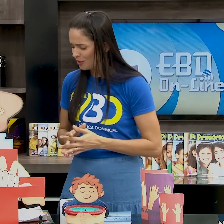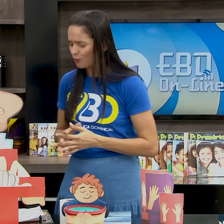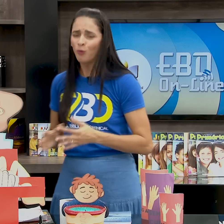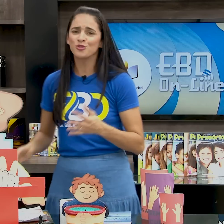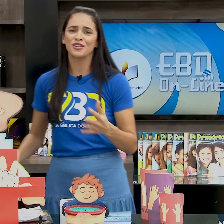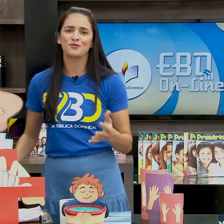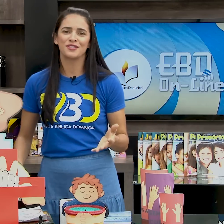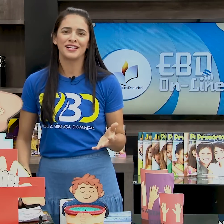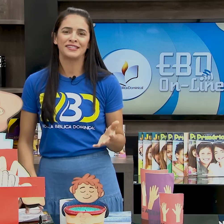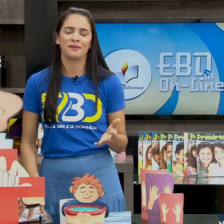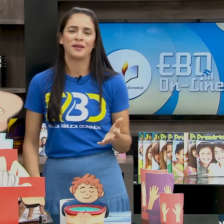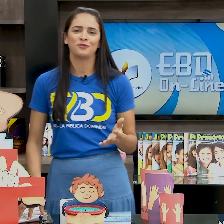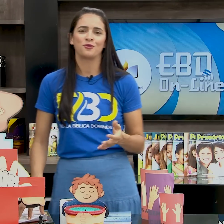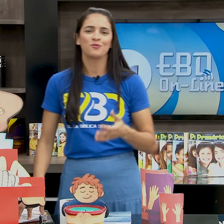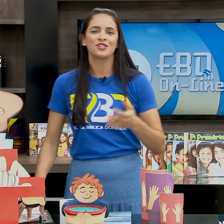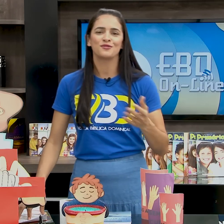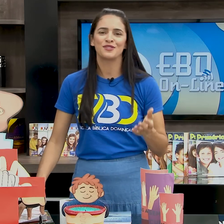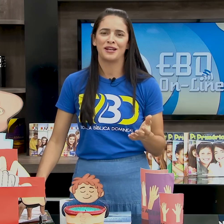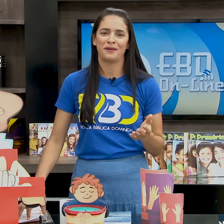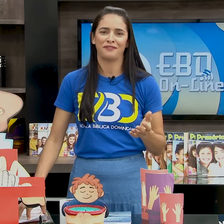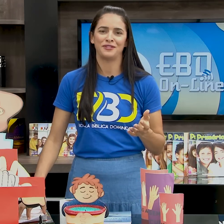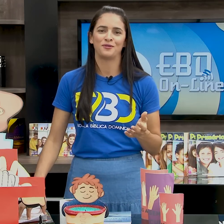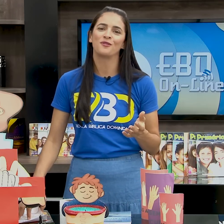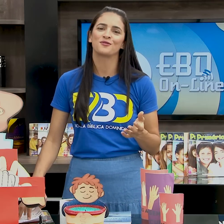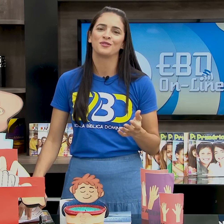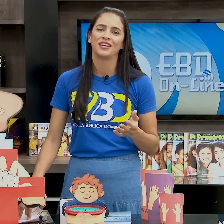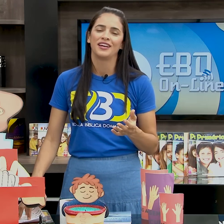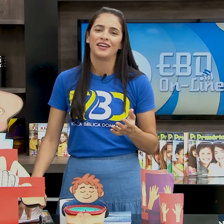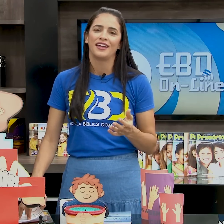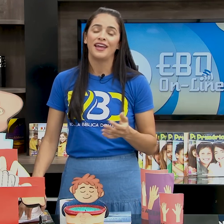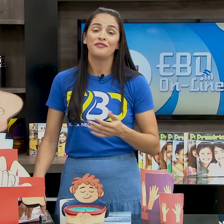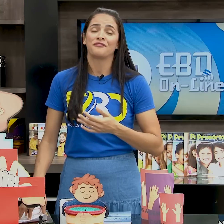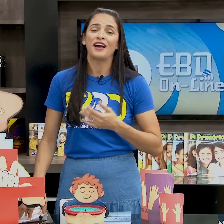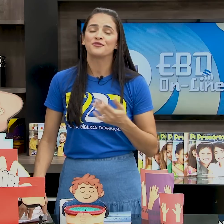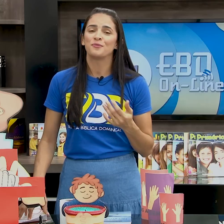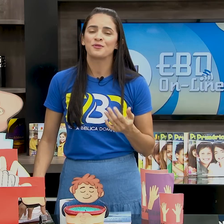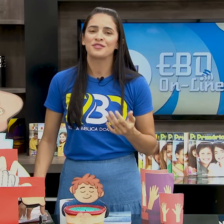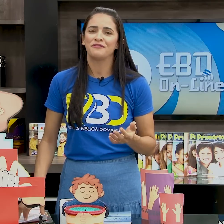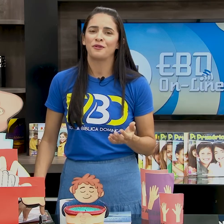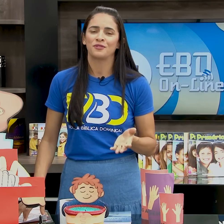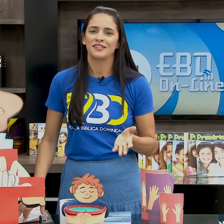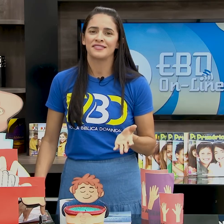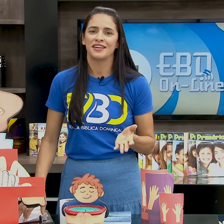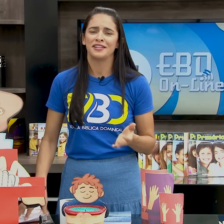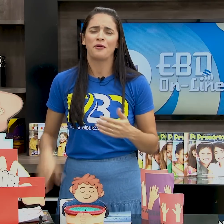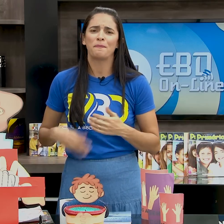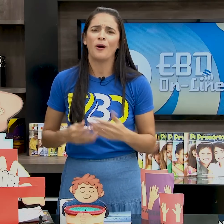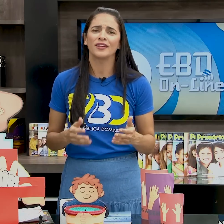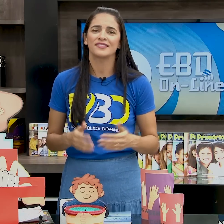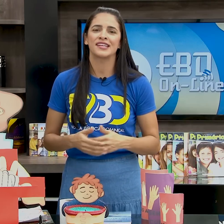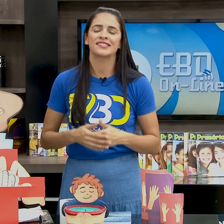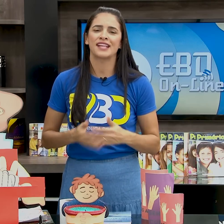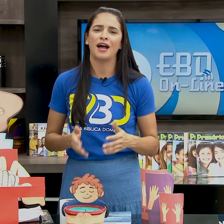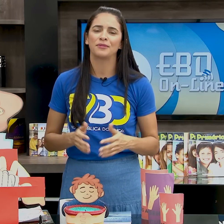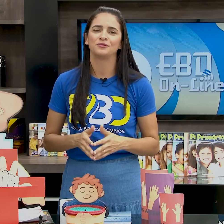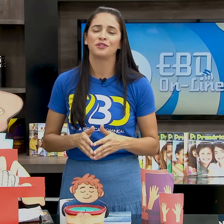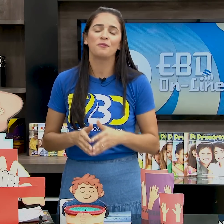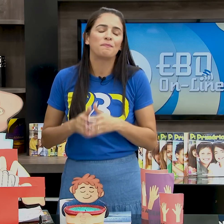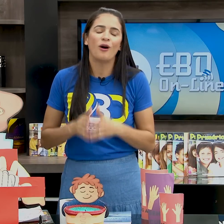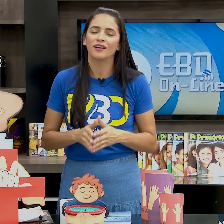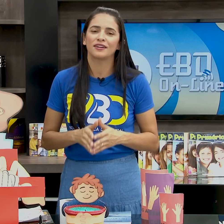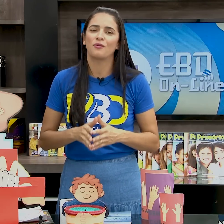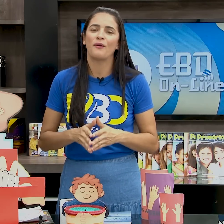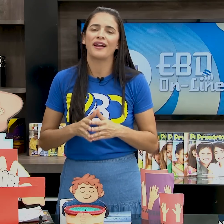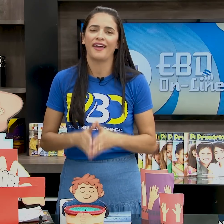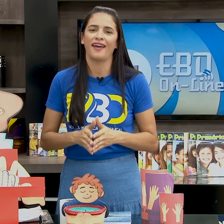como Jesus Ele é tremendo Como Jesus Ele é maravilhoso ele faz o impossível acontecer Não importa se é sábado